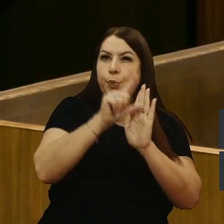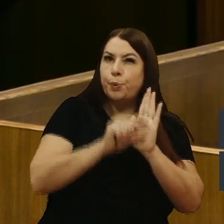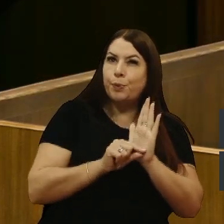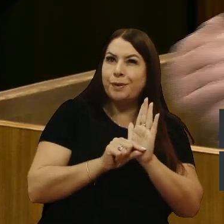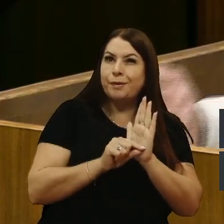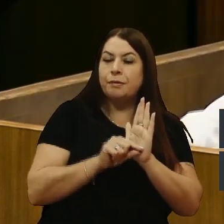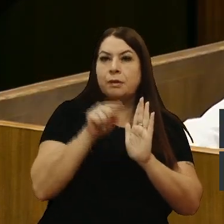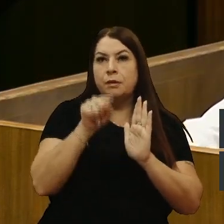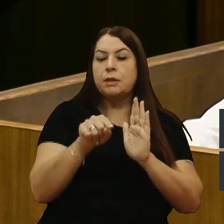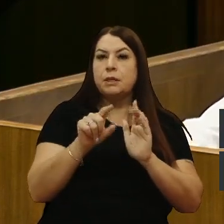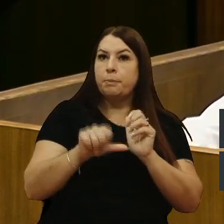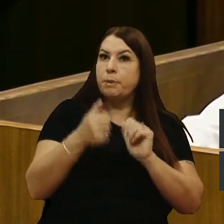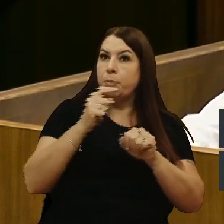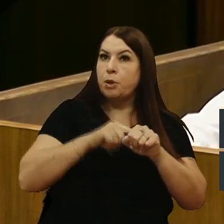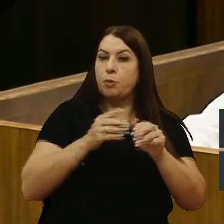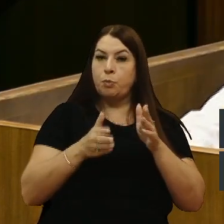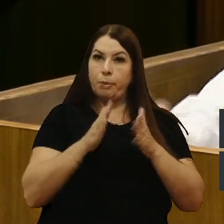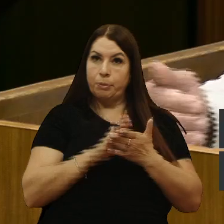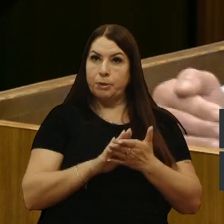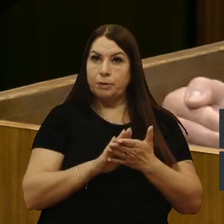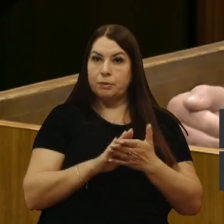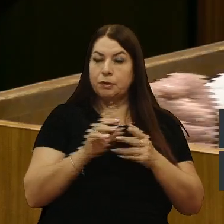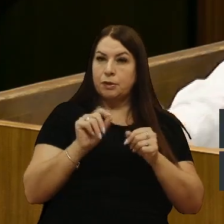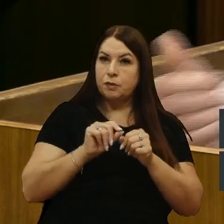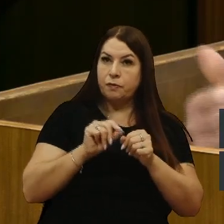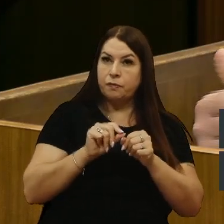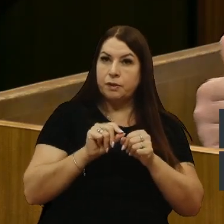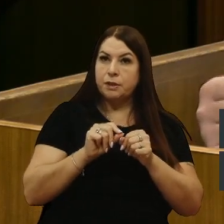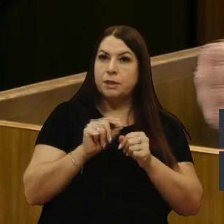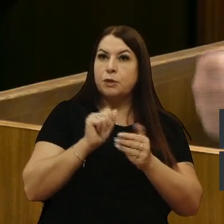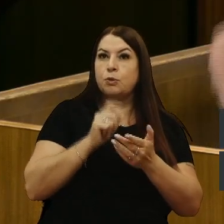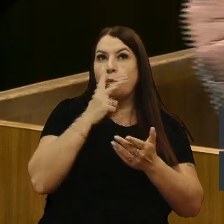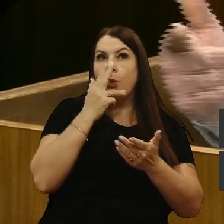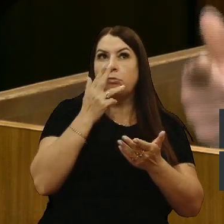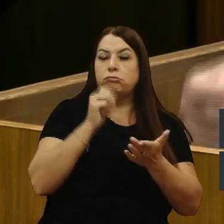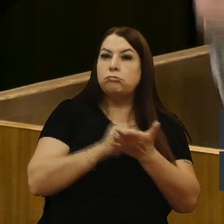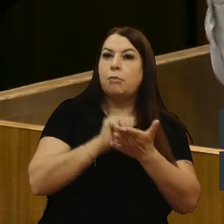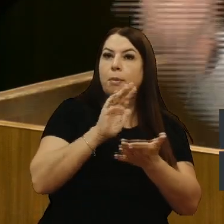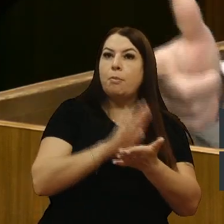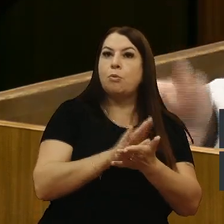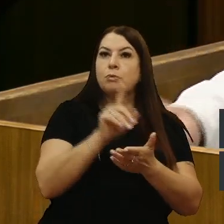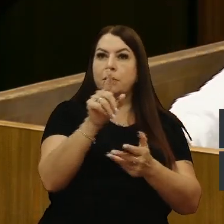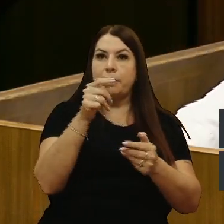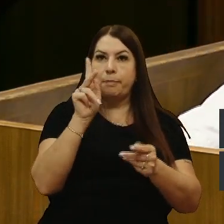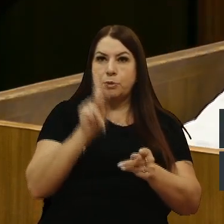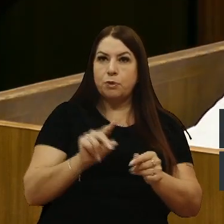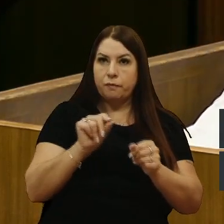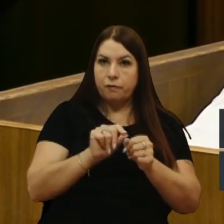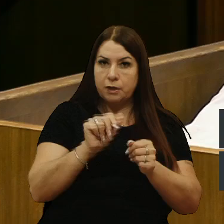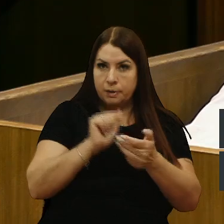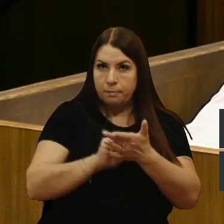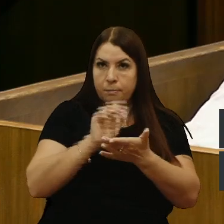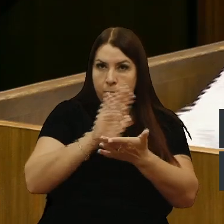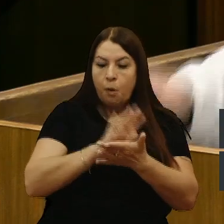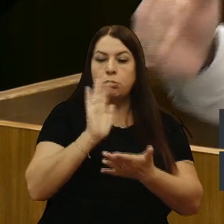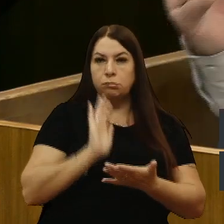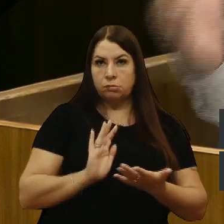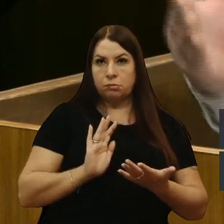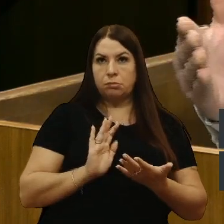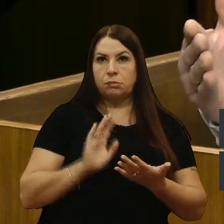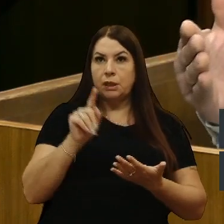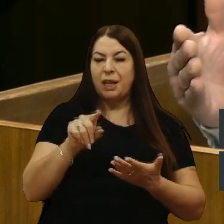então, nesse primeiro momento, que se faça uma multa. A pessoa cometeu, toca uma multa.